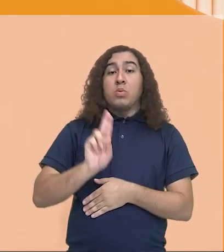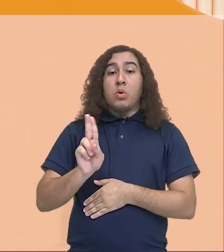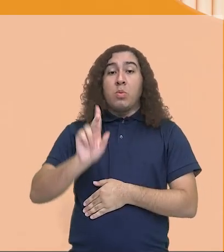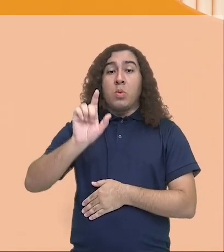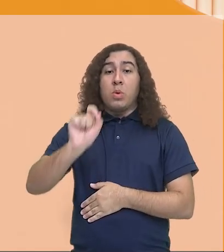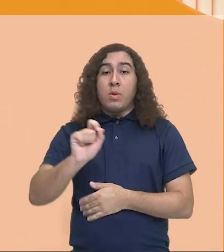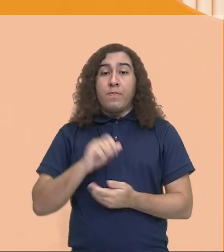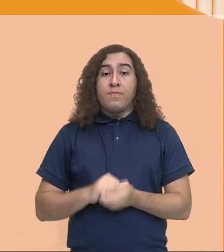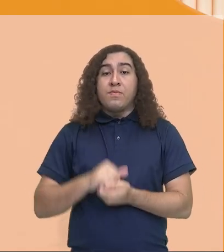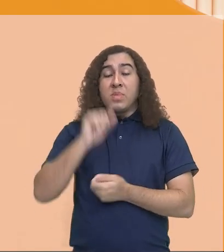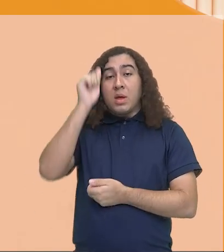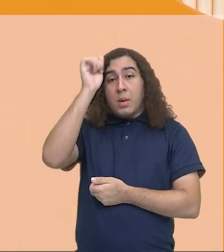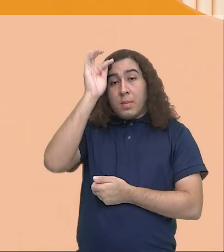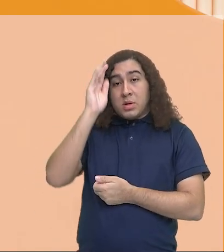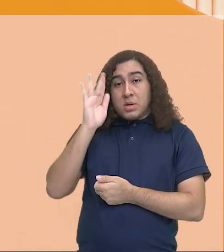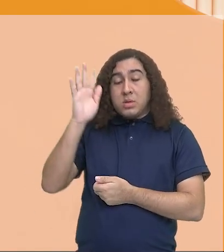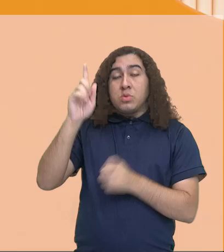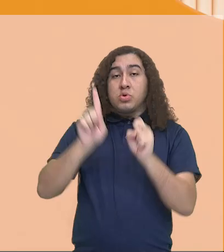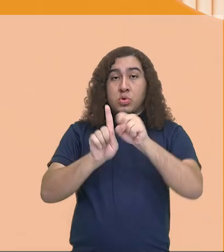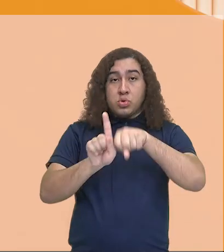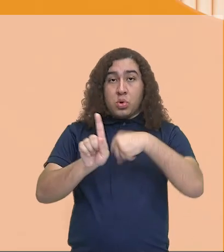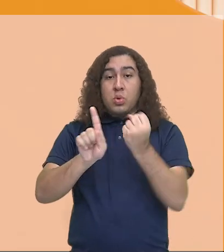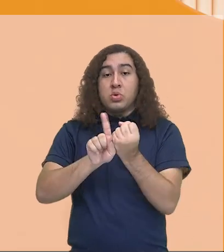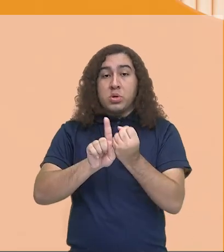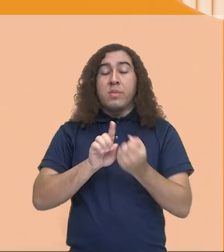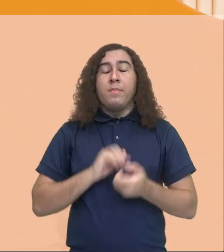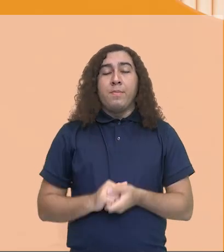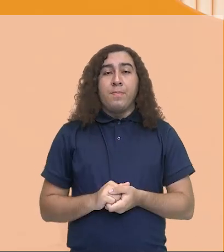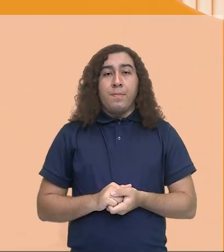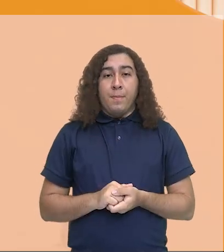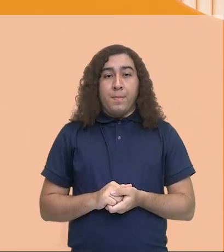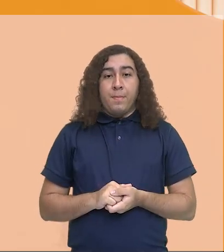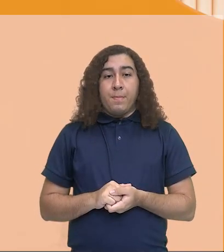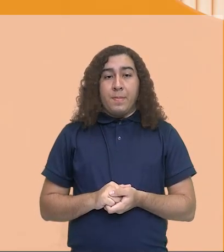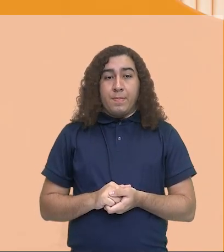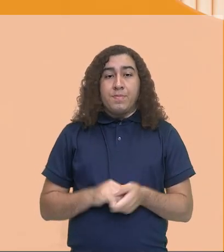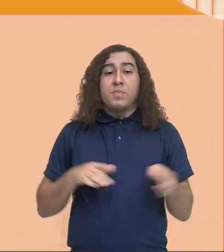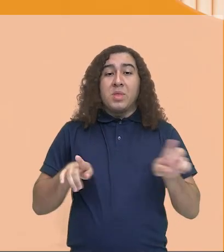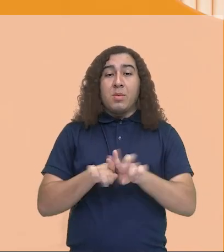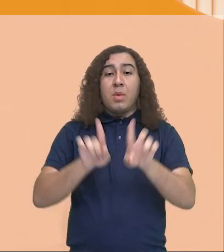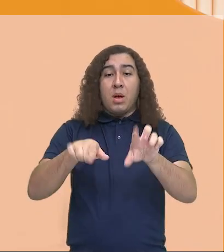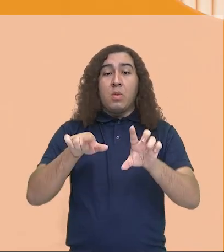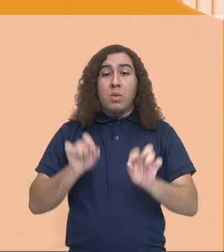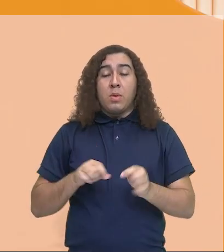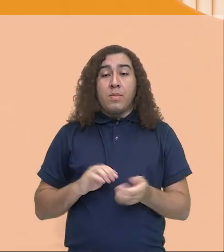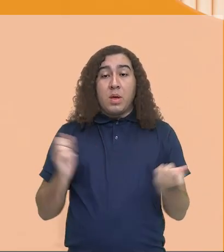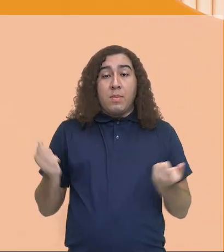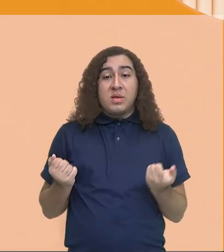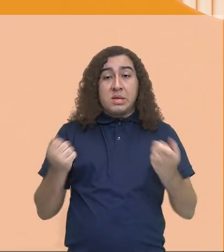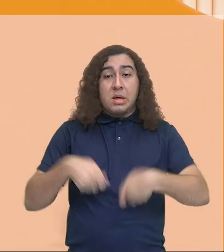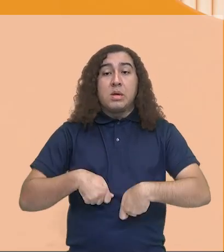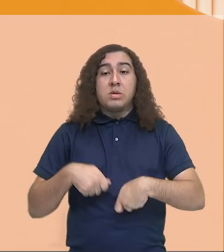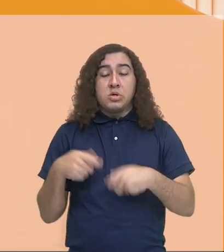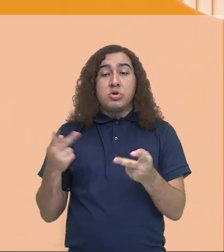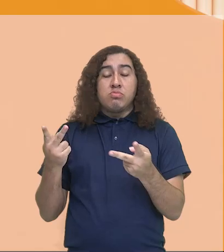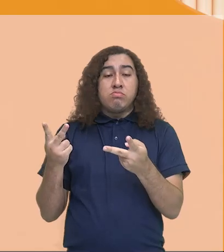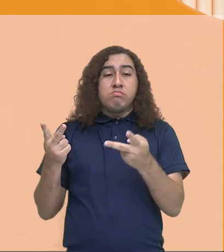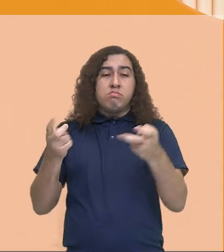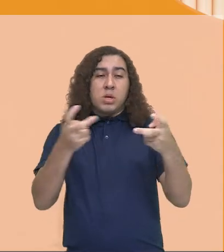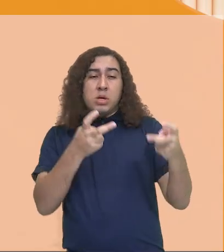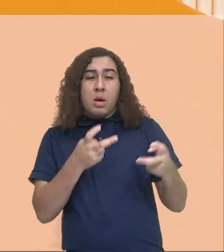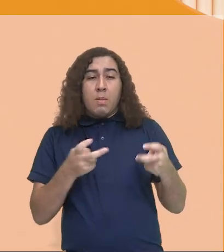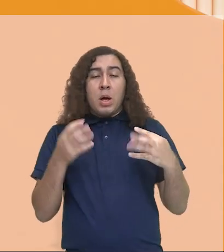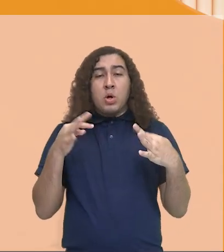de imaginação sociológica. E a imaginação sociológica é a capacidade de ver